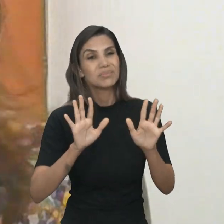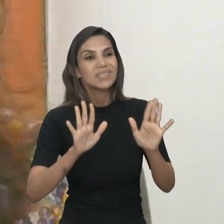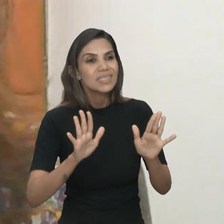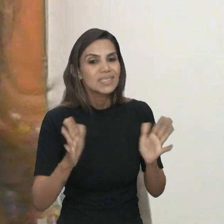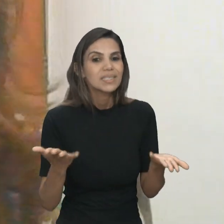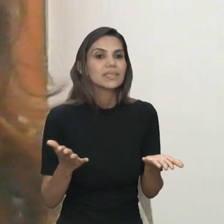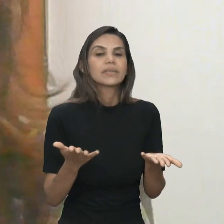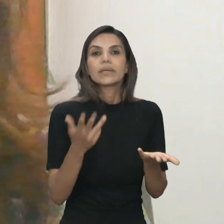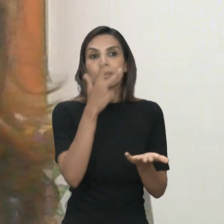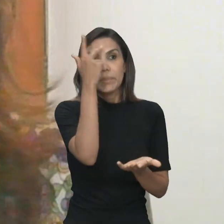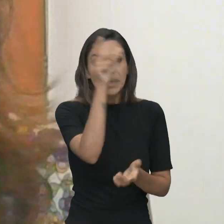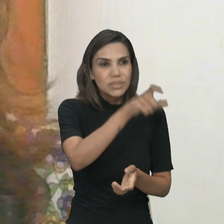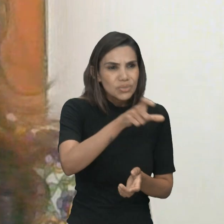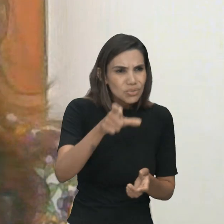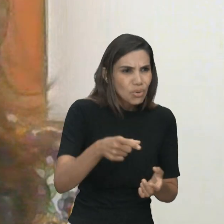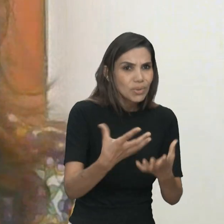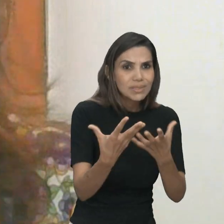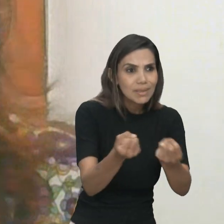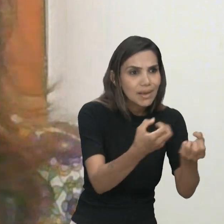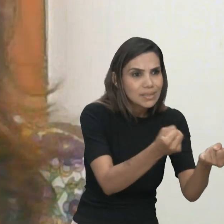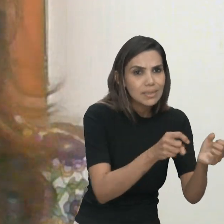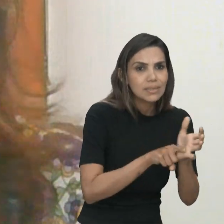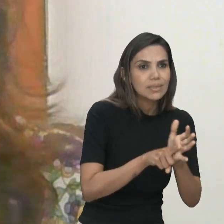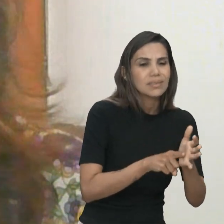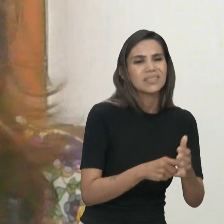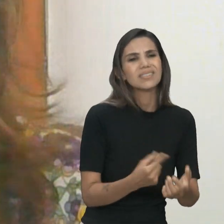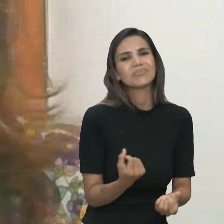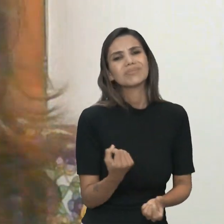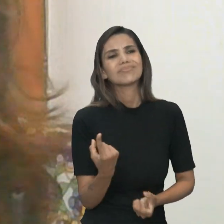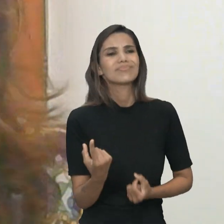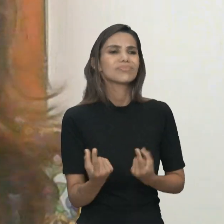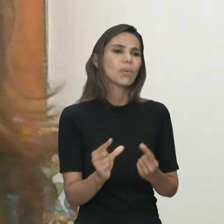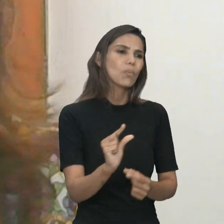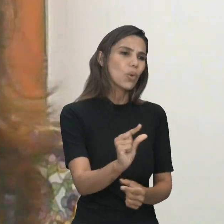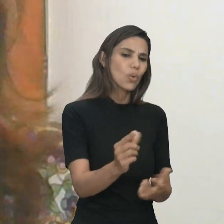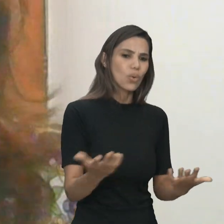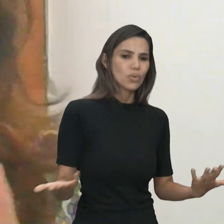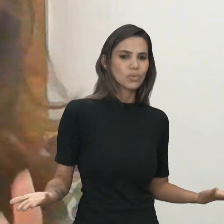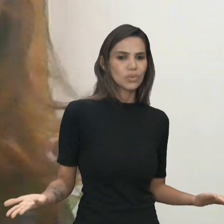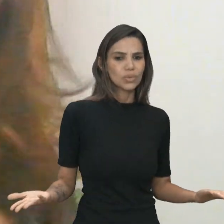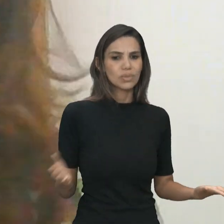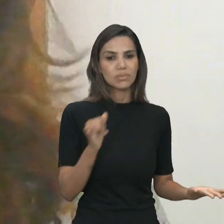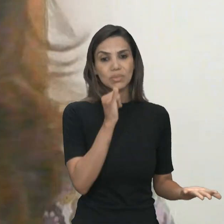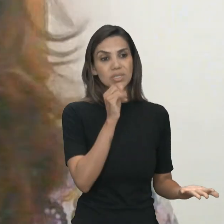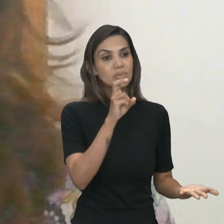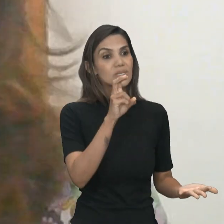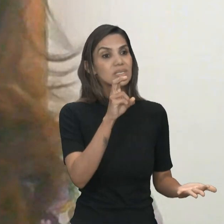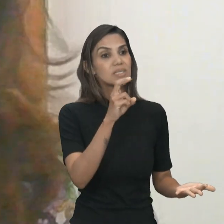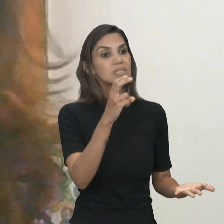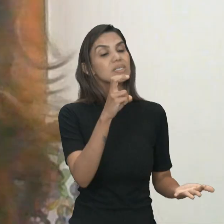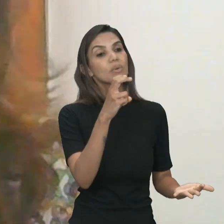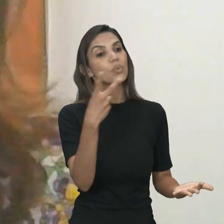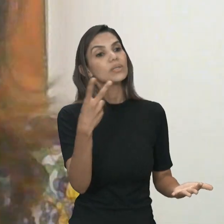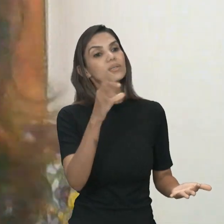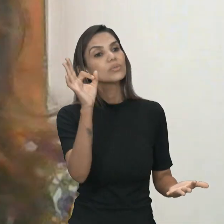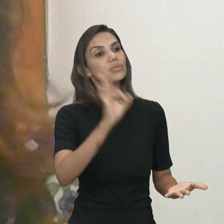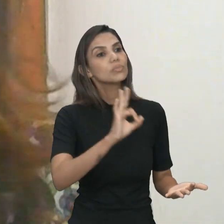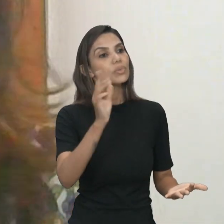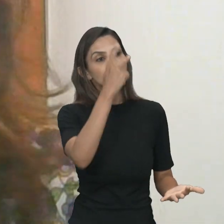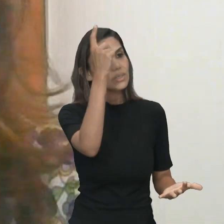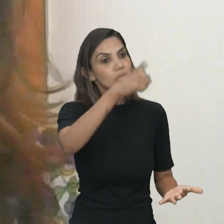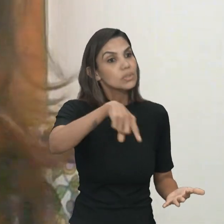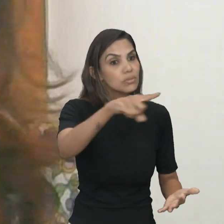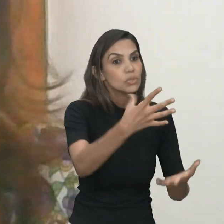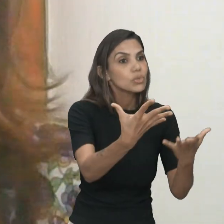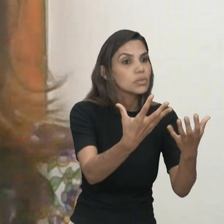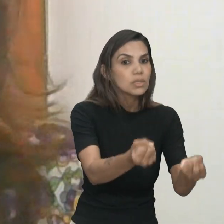último ciclo que teve, que foi de 2022 até 2024, a gente teve, por exemplo, 52% dos servidores que foram lá e